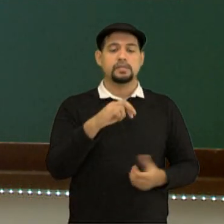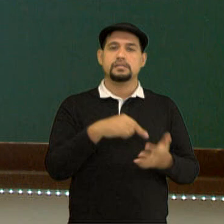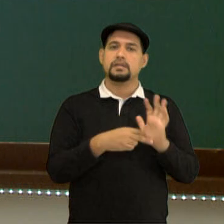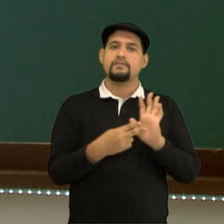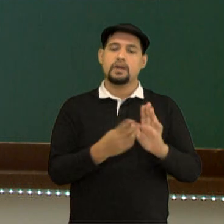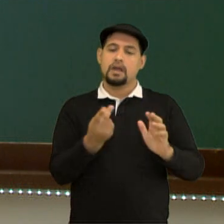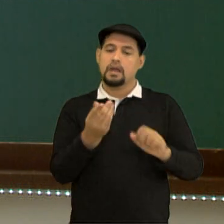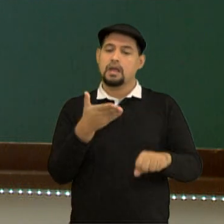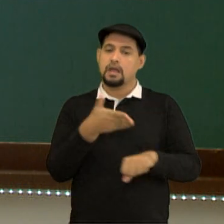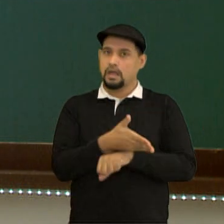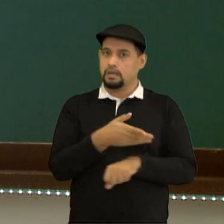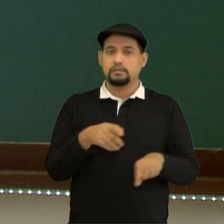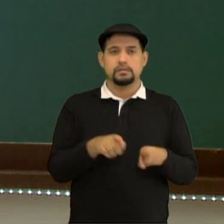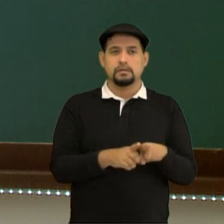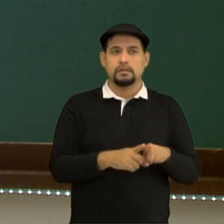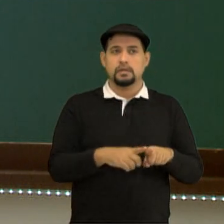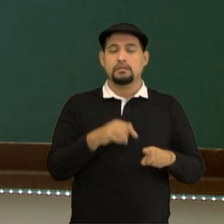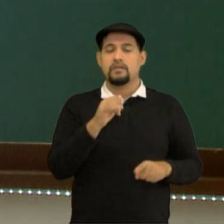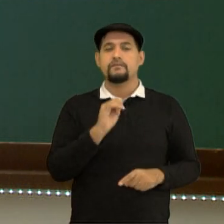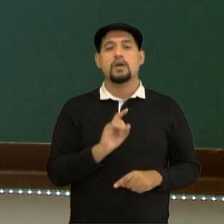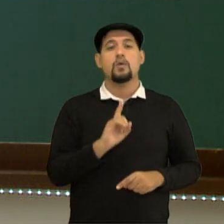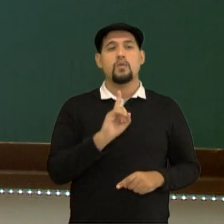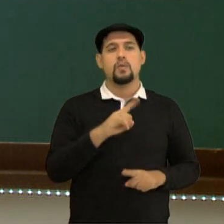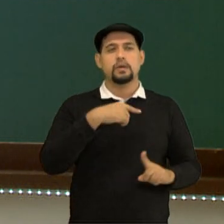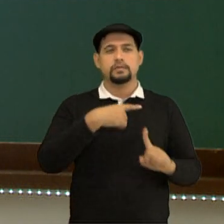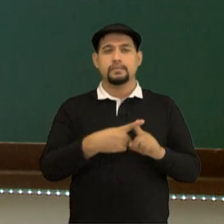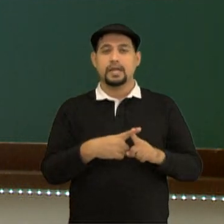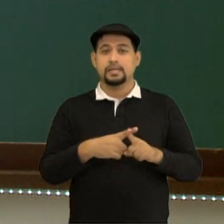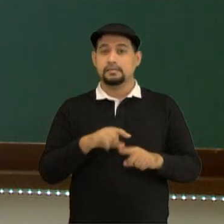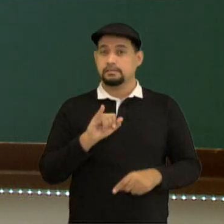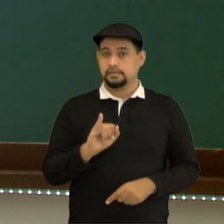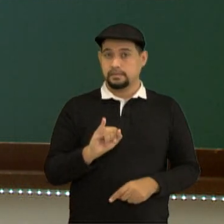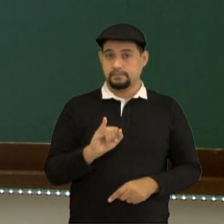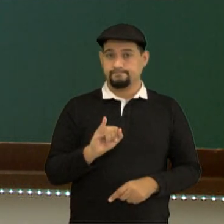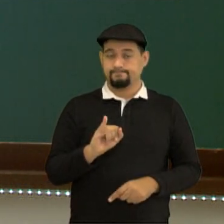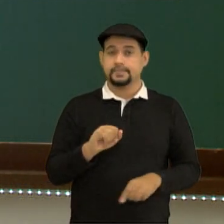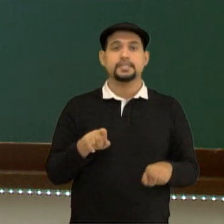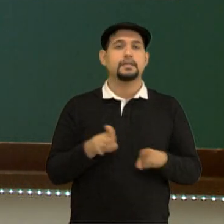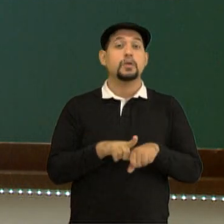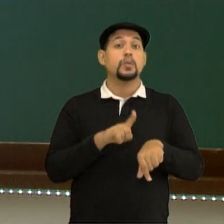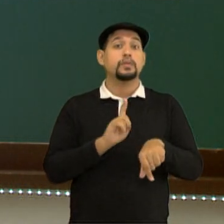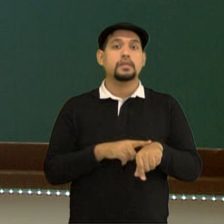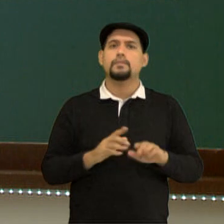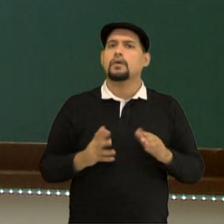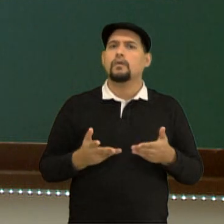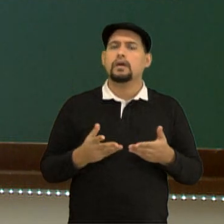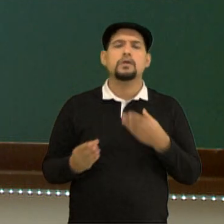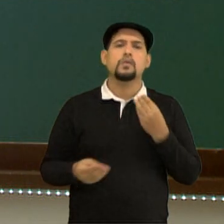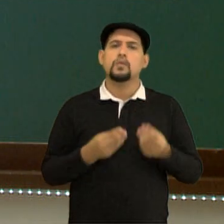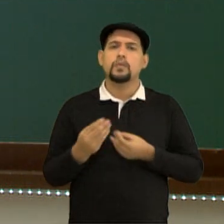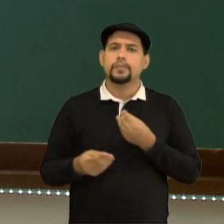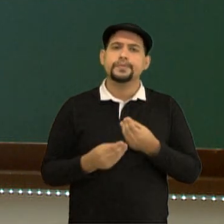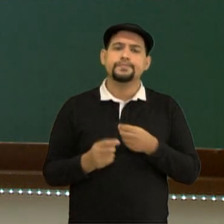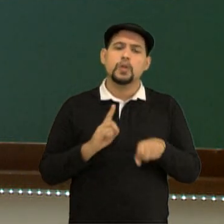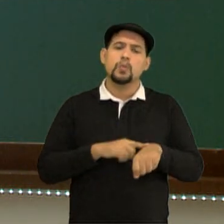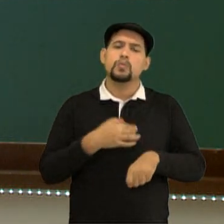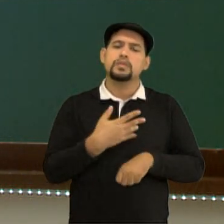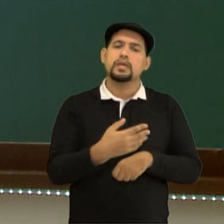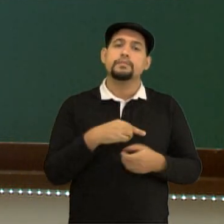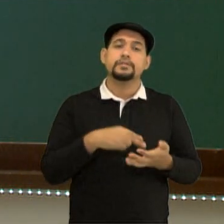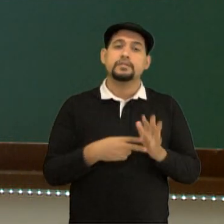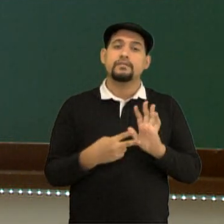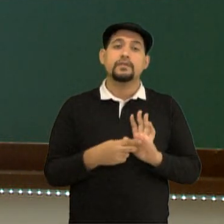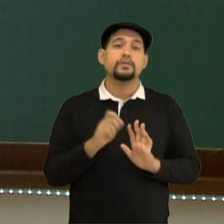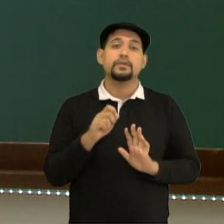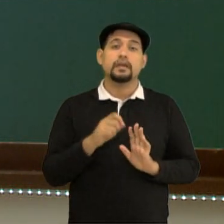aqui que multiplica 1 mais a taxa de juro e o tempo agora não está lá como